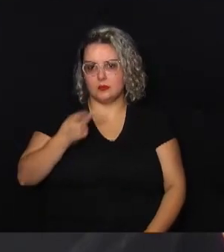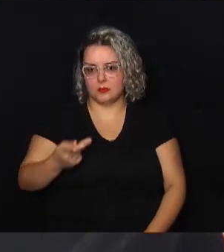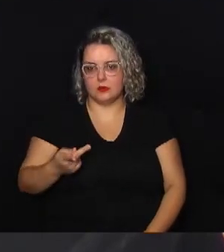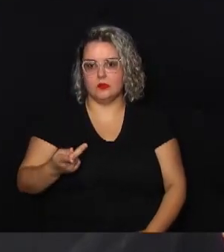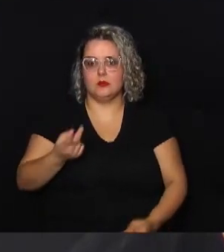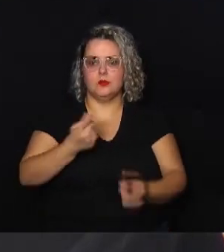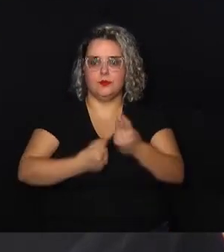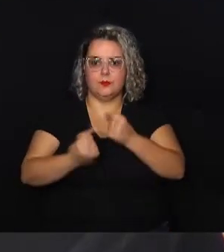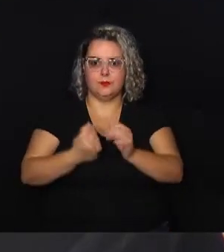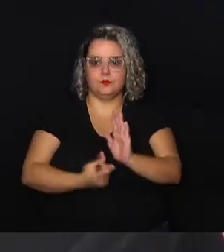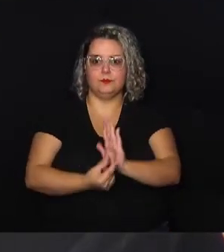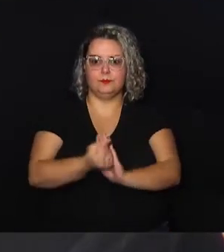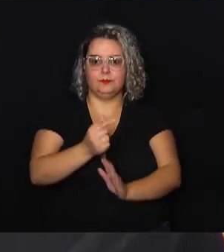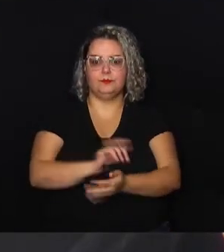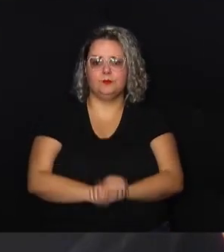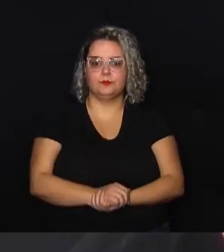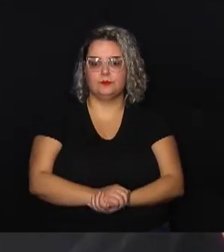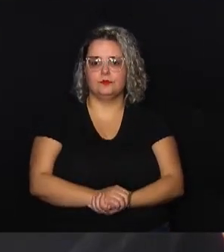finanças,